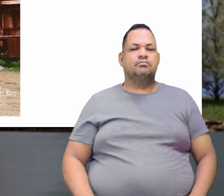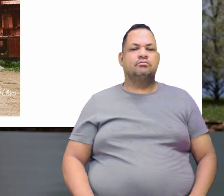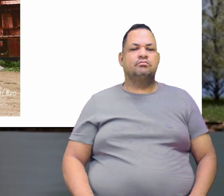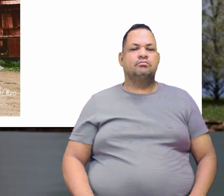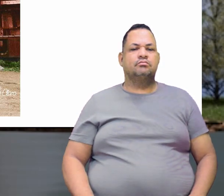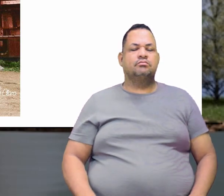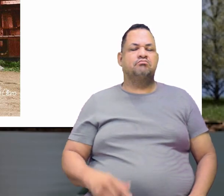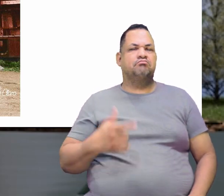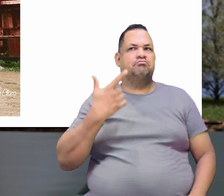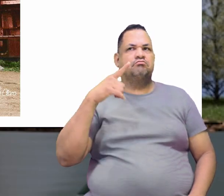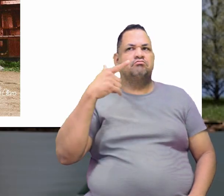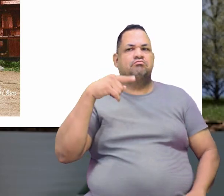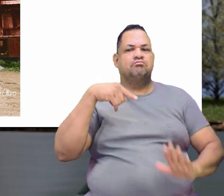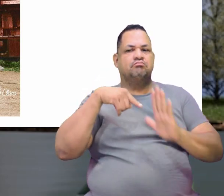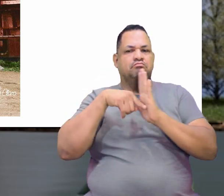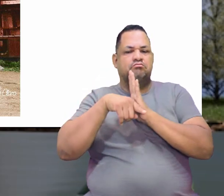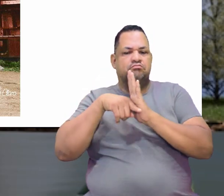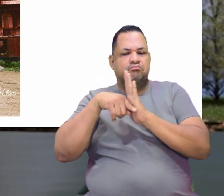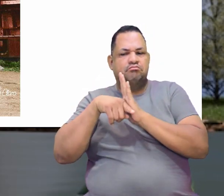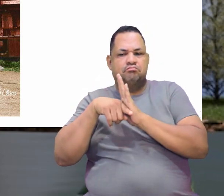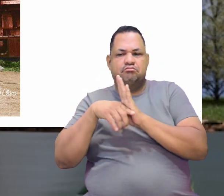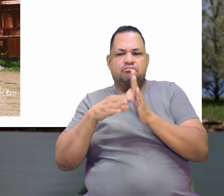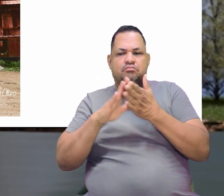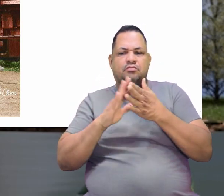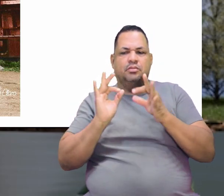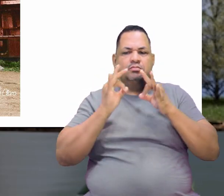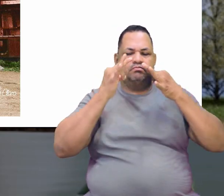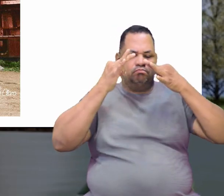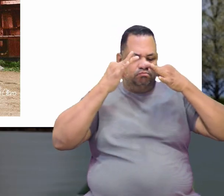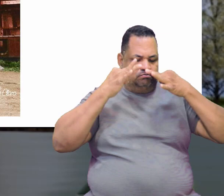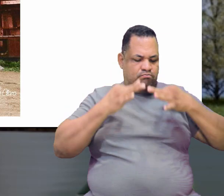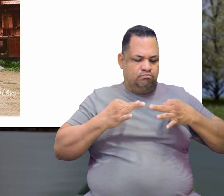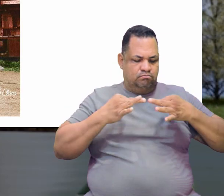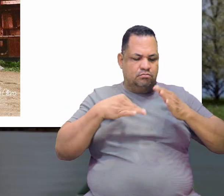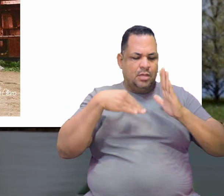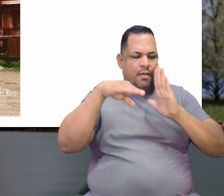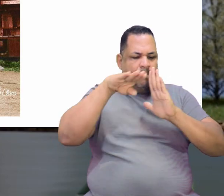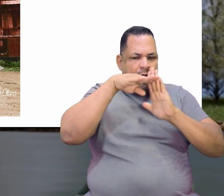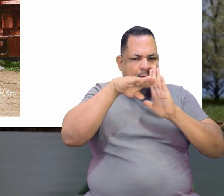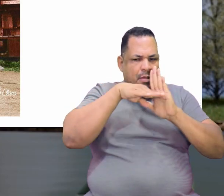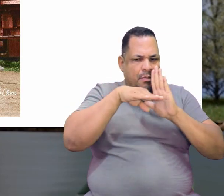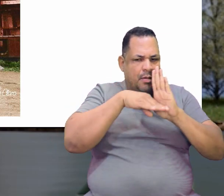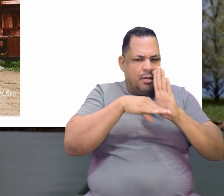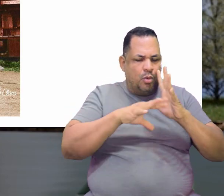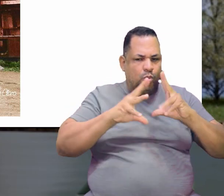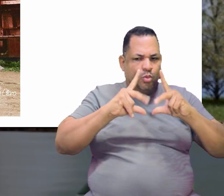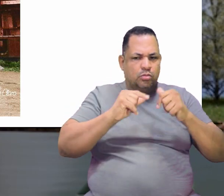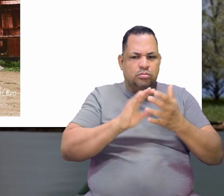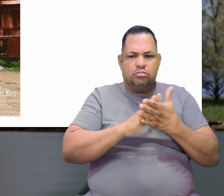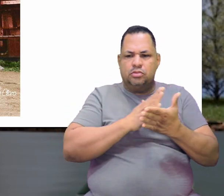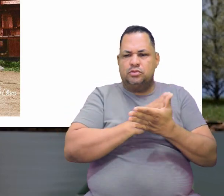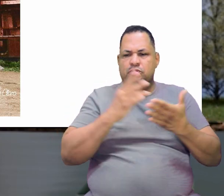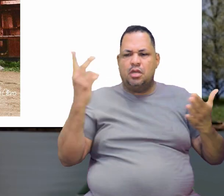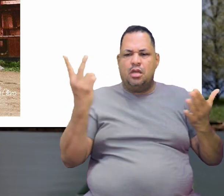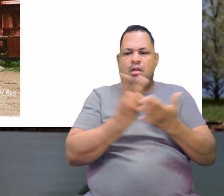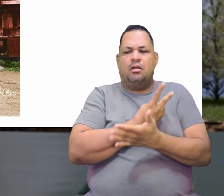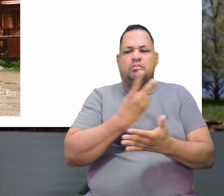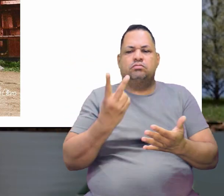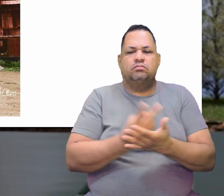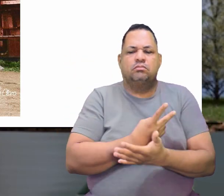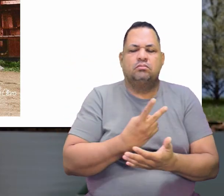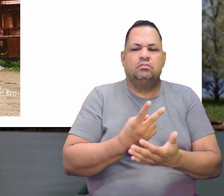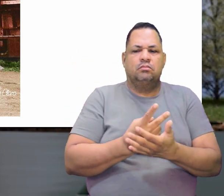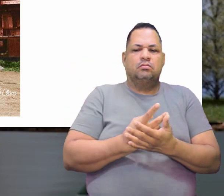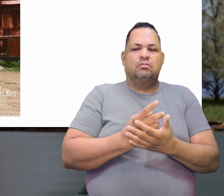houve um estudo de prospecção, um levantamento da área. Já começou errado.